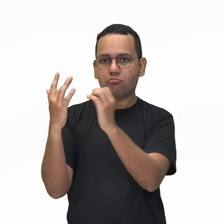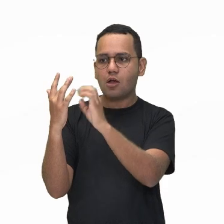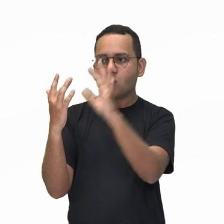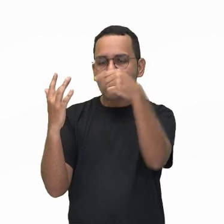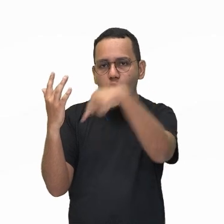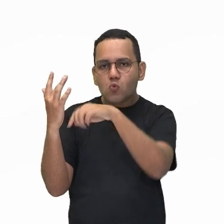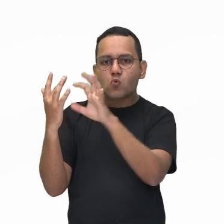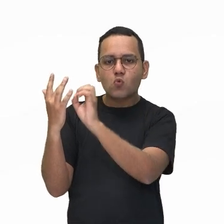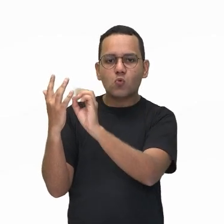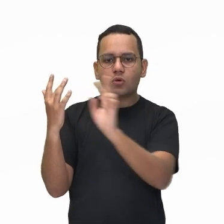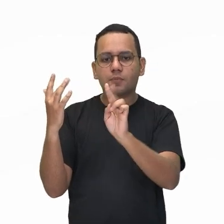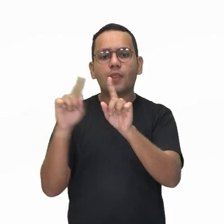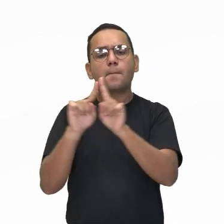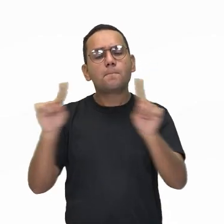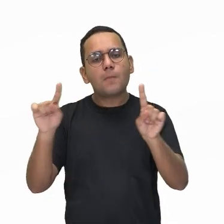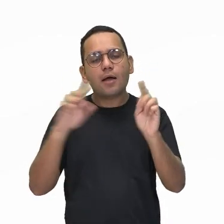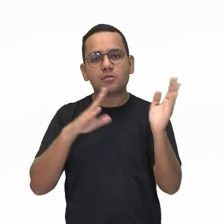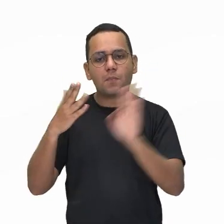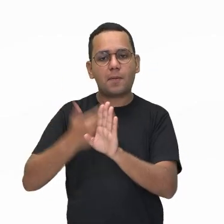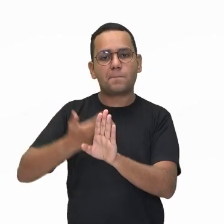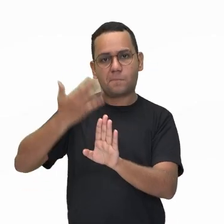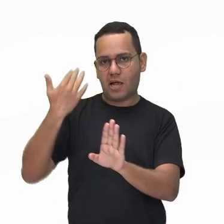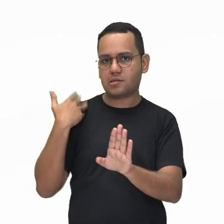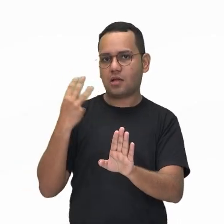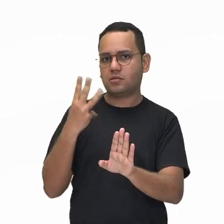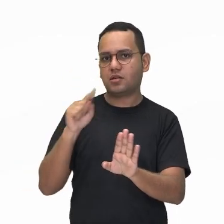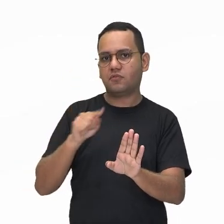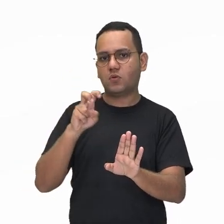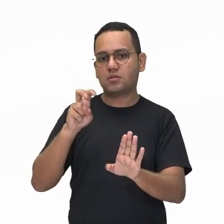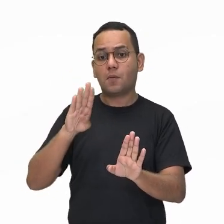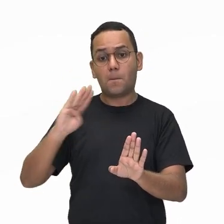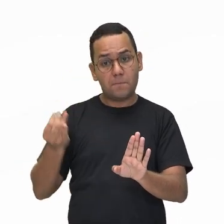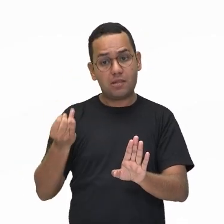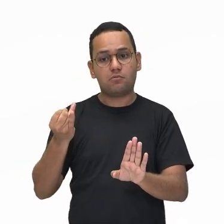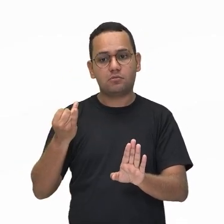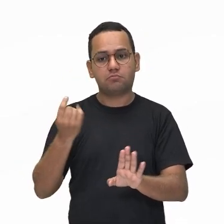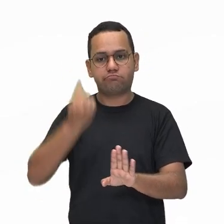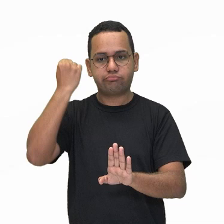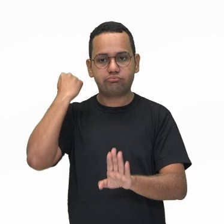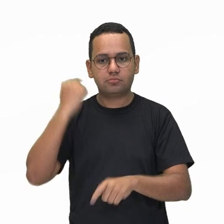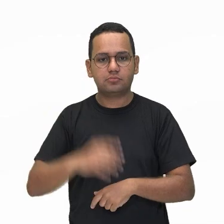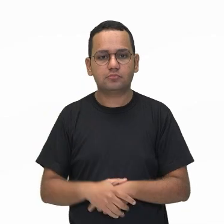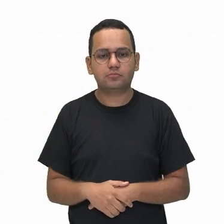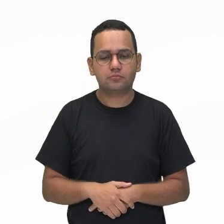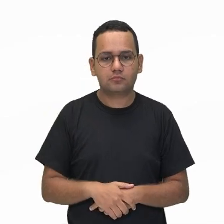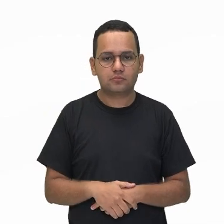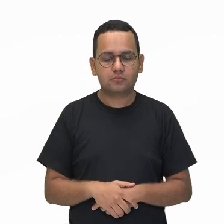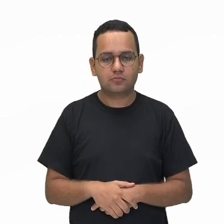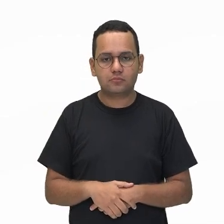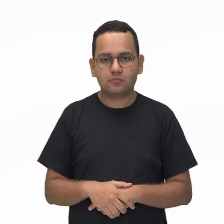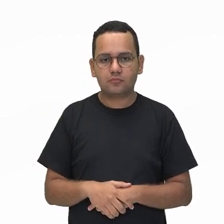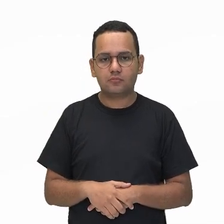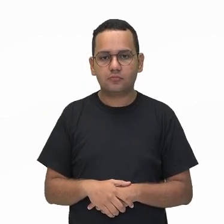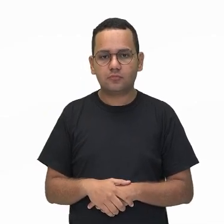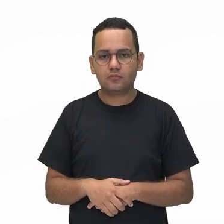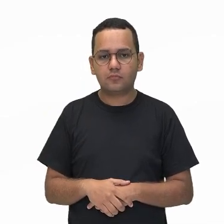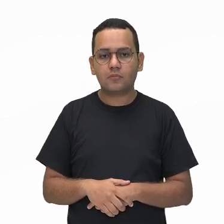de 3,5 bilhões de anos atrás. E assim, estes seres vivos ali, eles